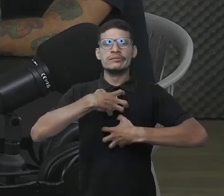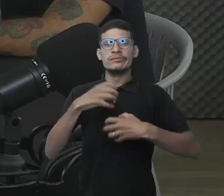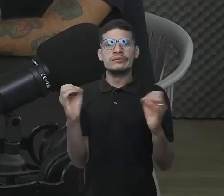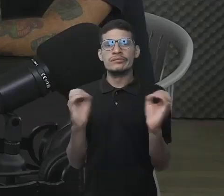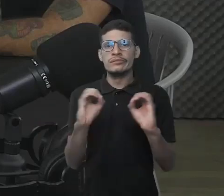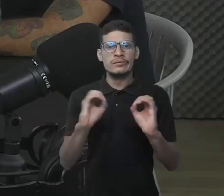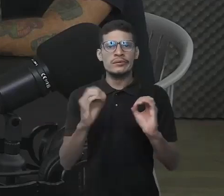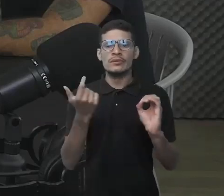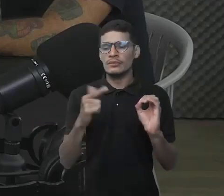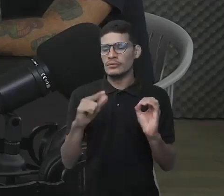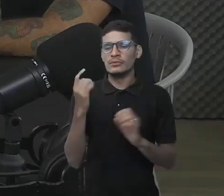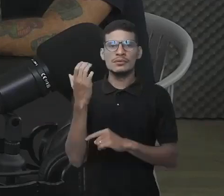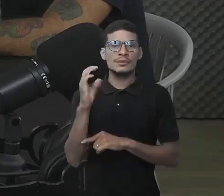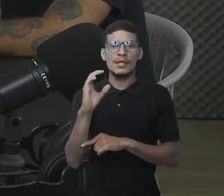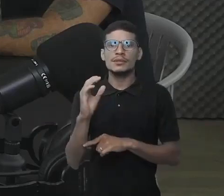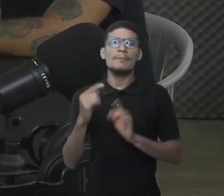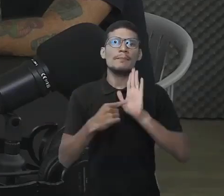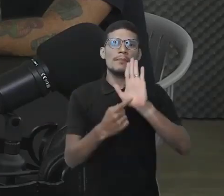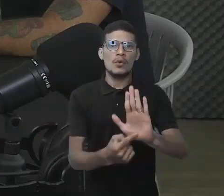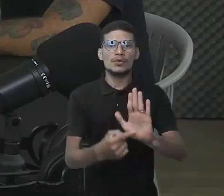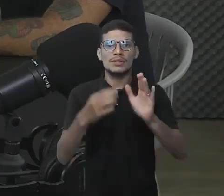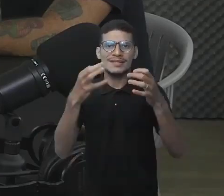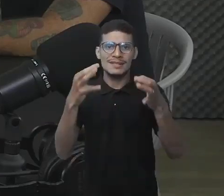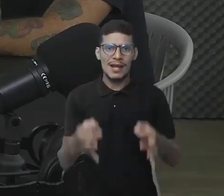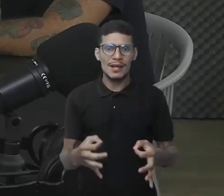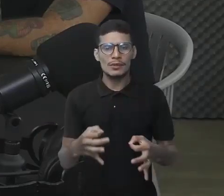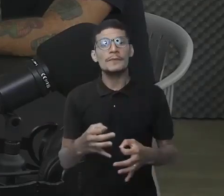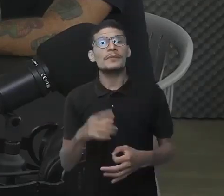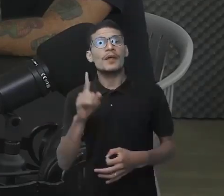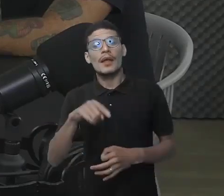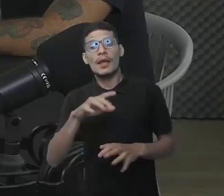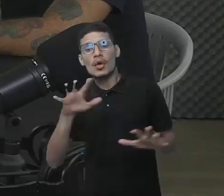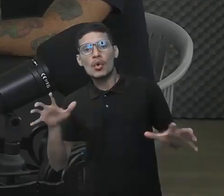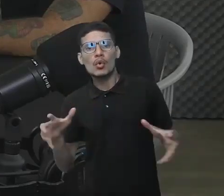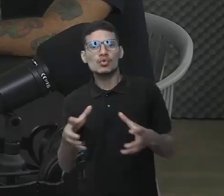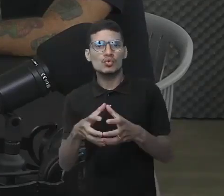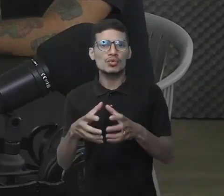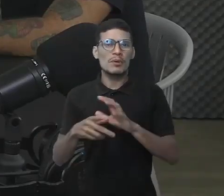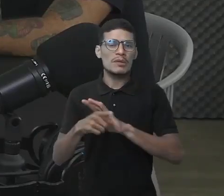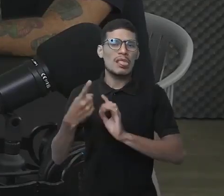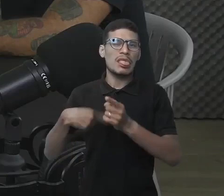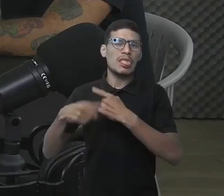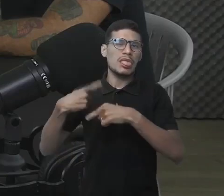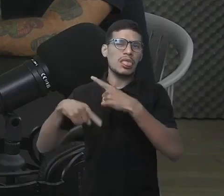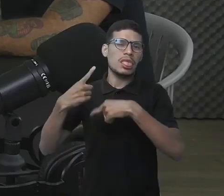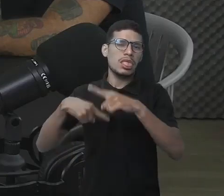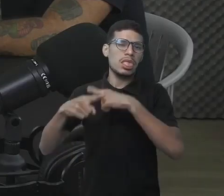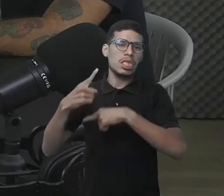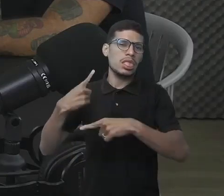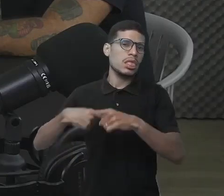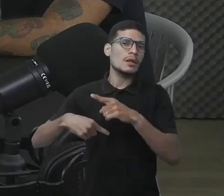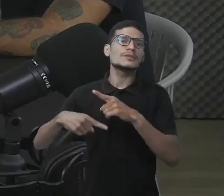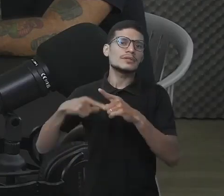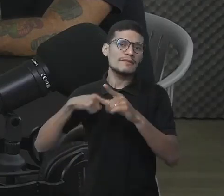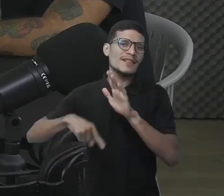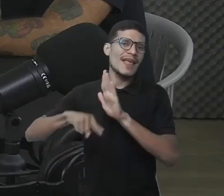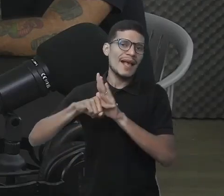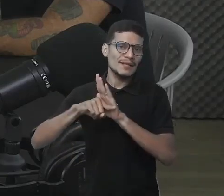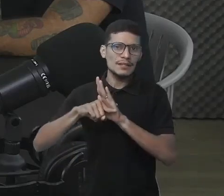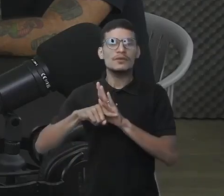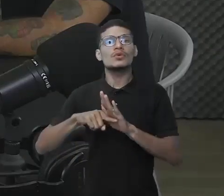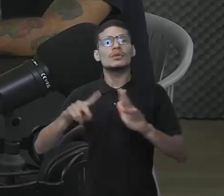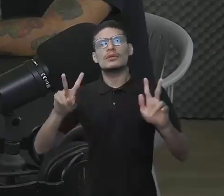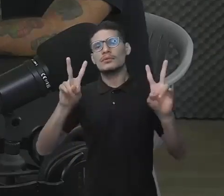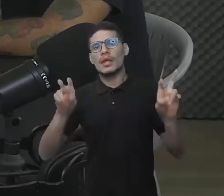ciência que fundamente, né? Então, foi um conjunto de retrocessos, assim, um impacto muito negativo no tema